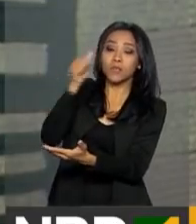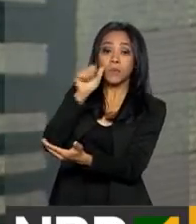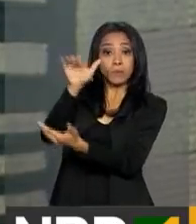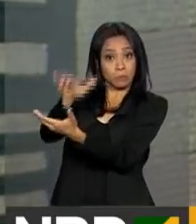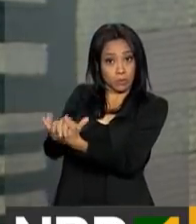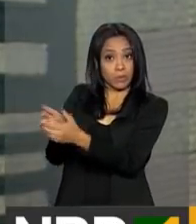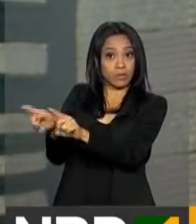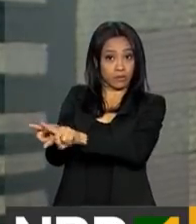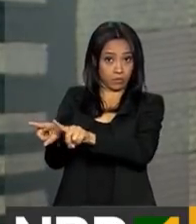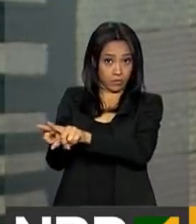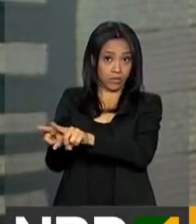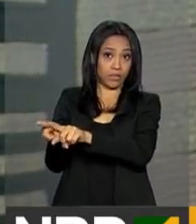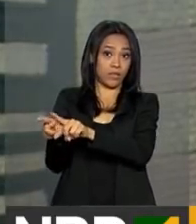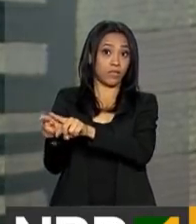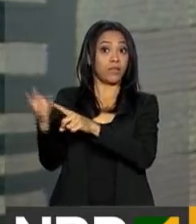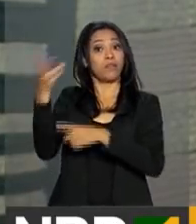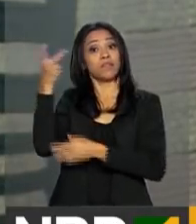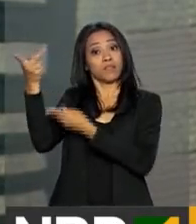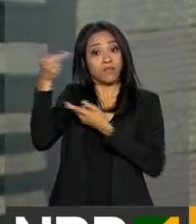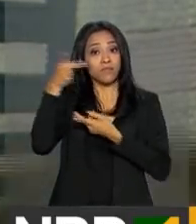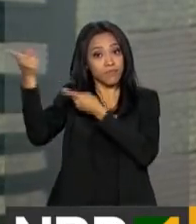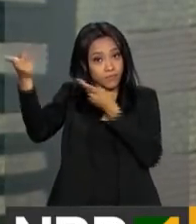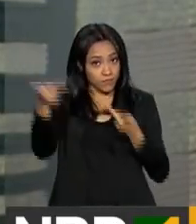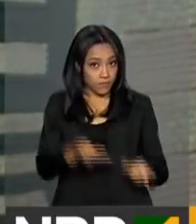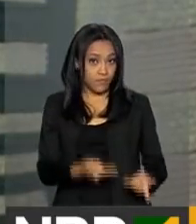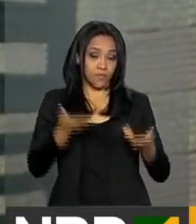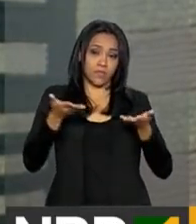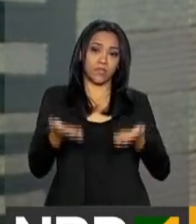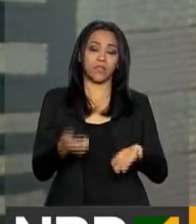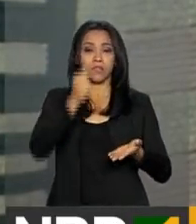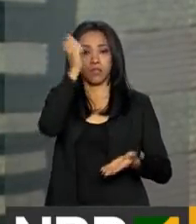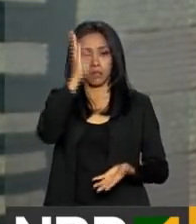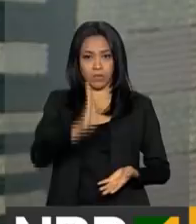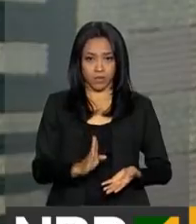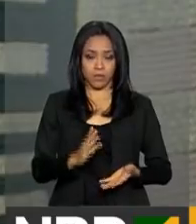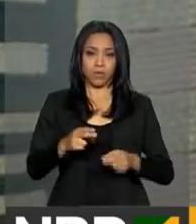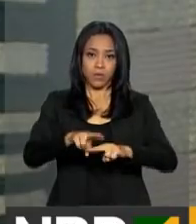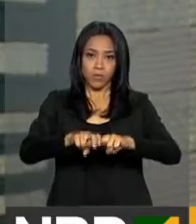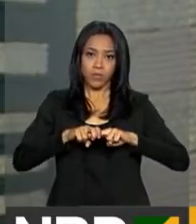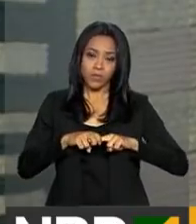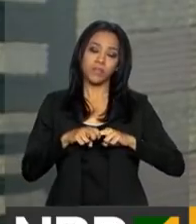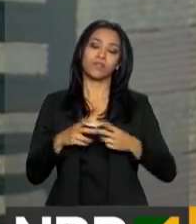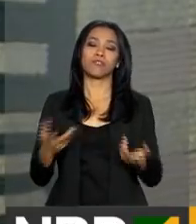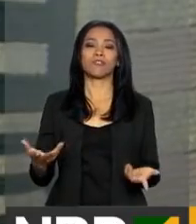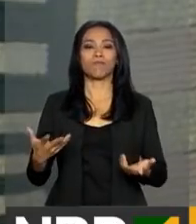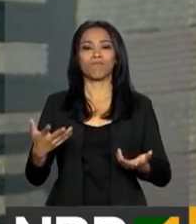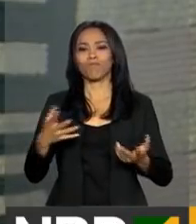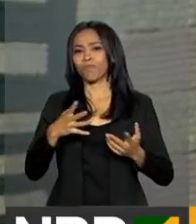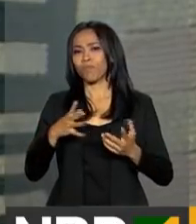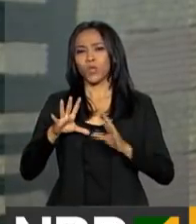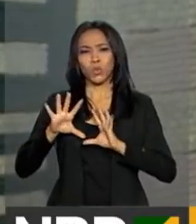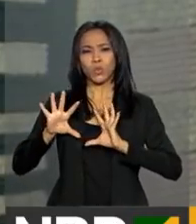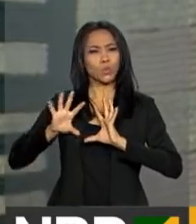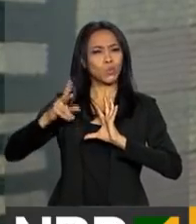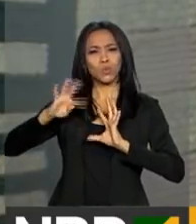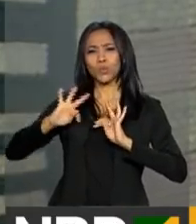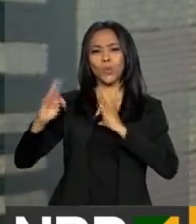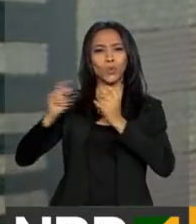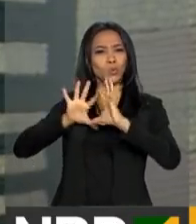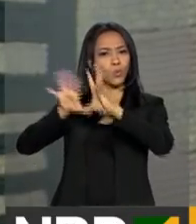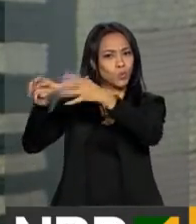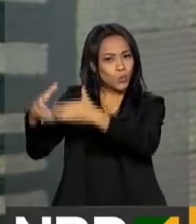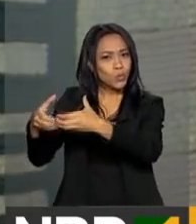Morel nesta visita de Estado. Portanto, recebam com toda a delegação